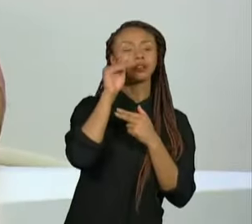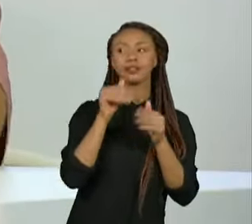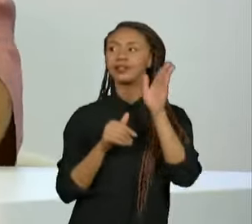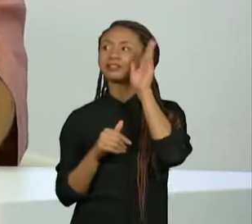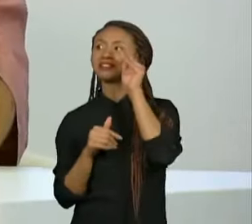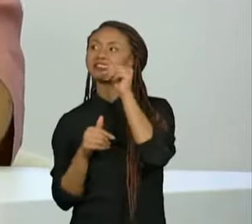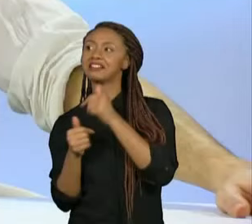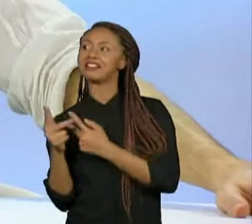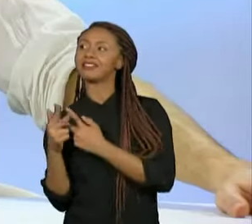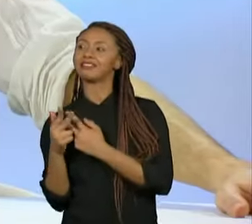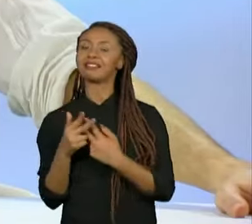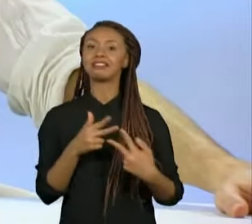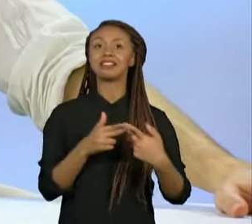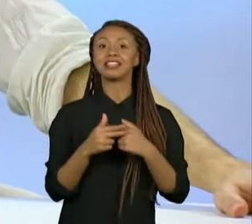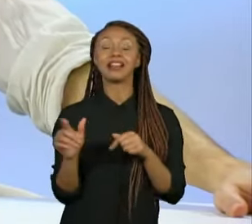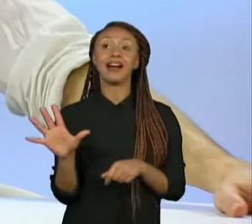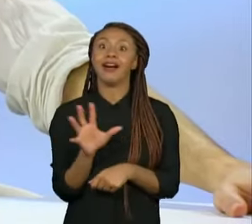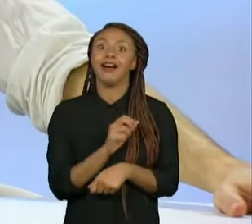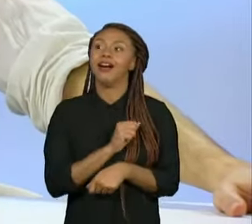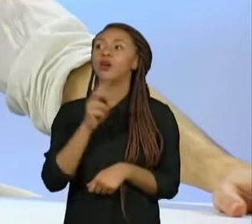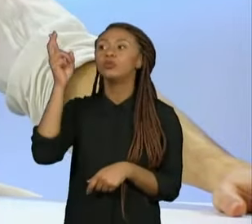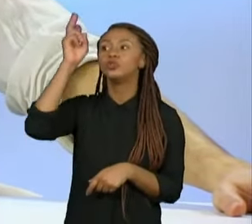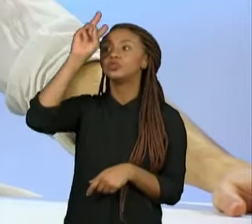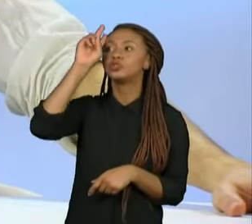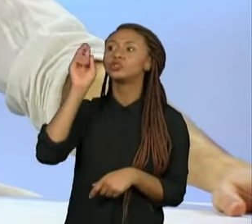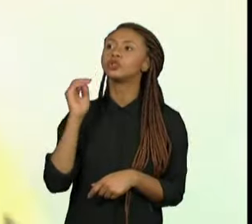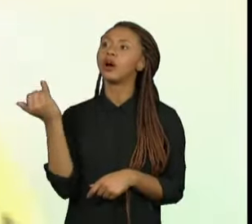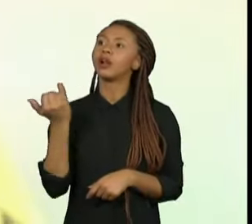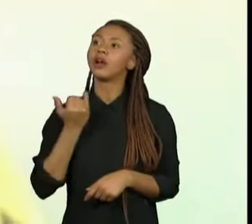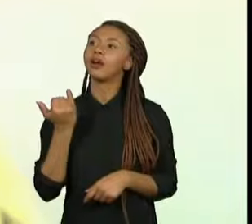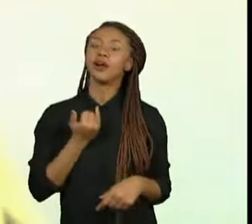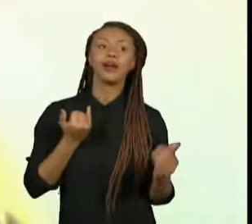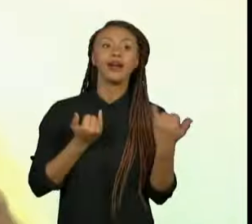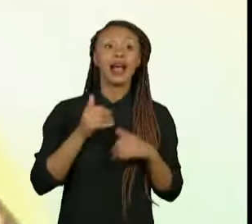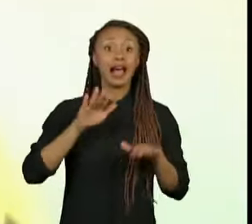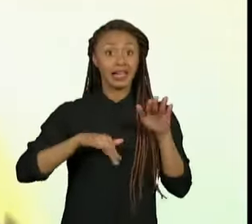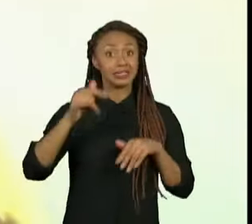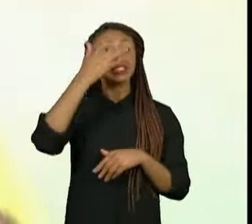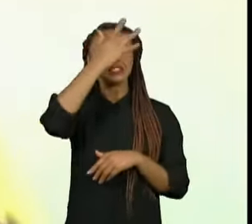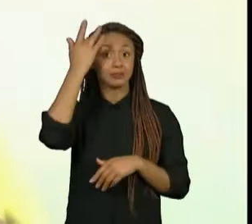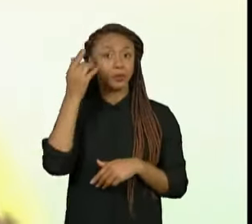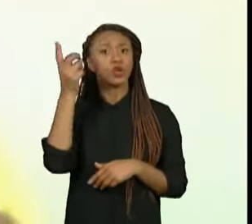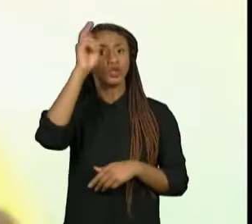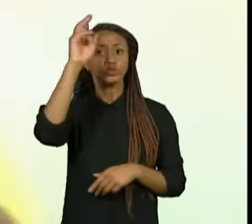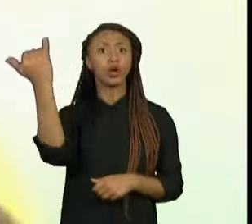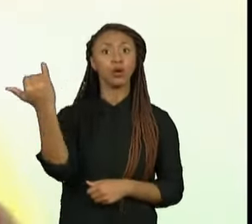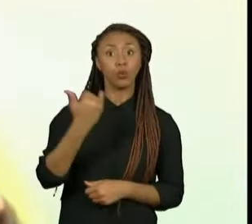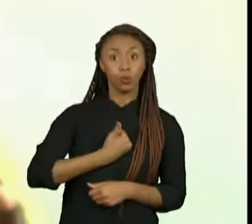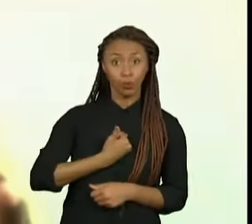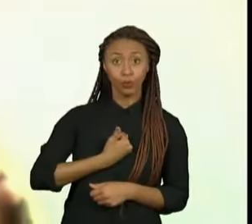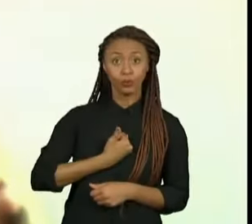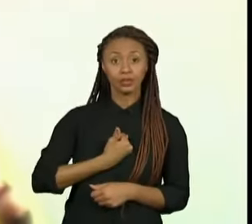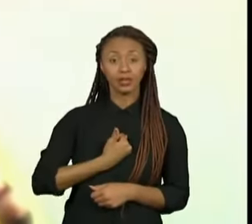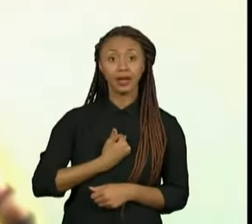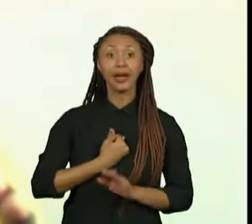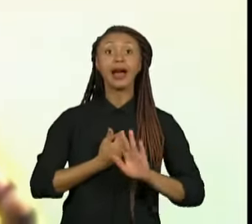adoro ficar escutando histórias. Às vezes, as pessoas me contam uma história, começam a me contar, no meio da